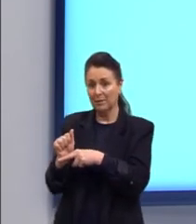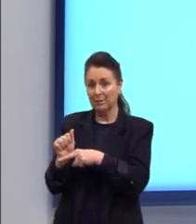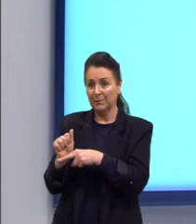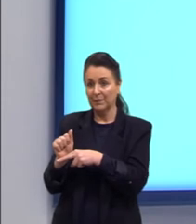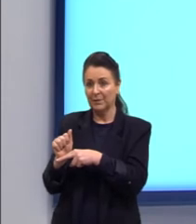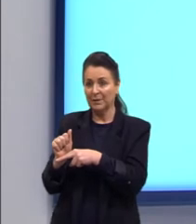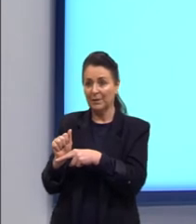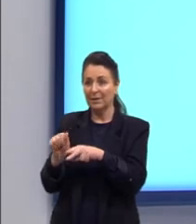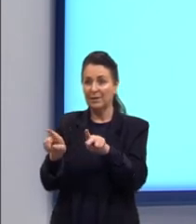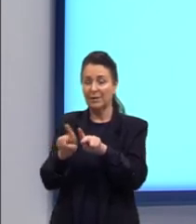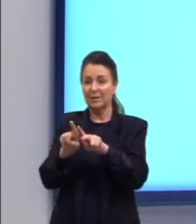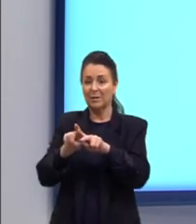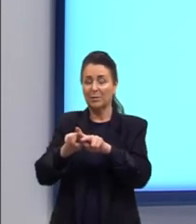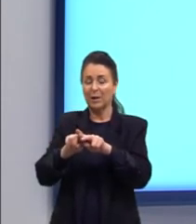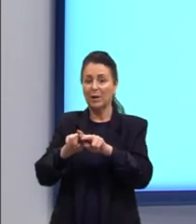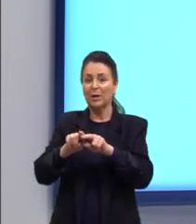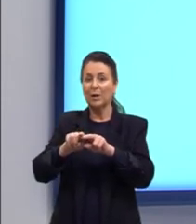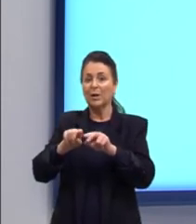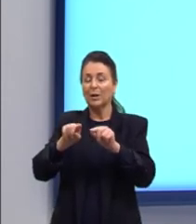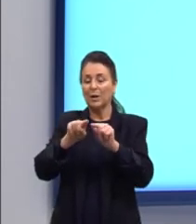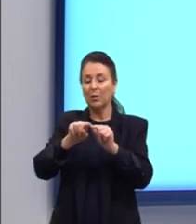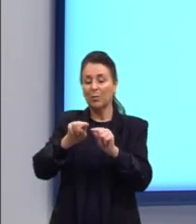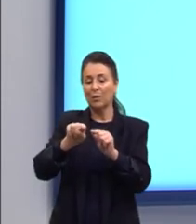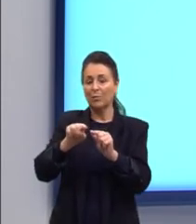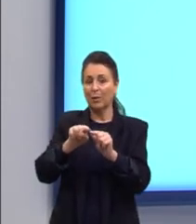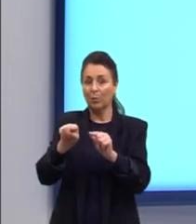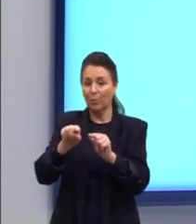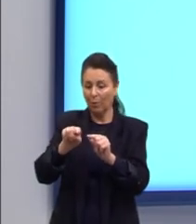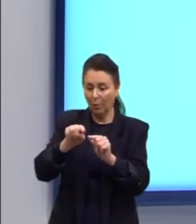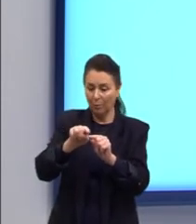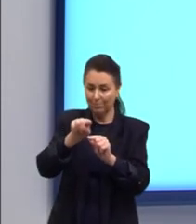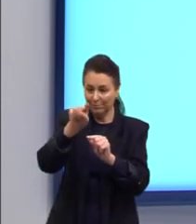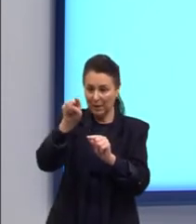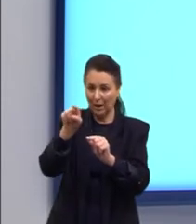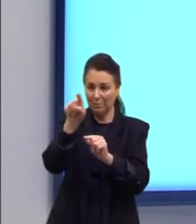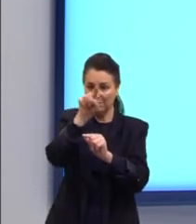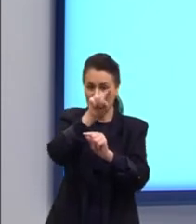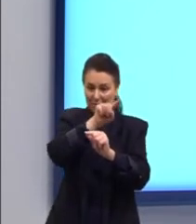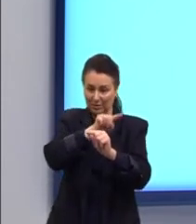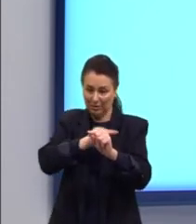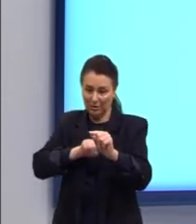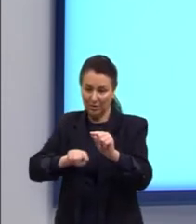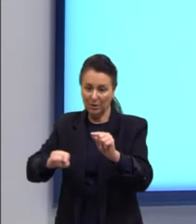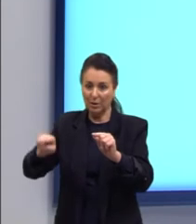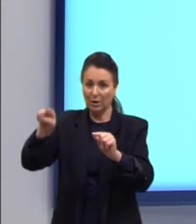teríamos também um movimento anti-horário né identificado Ali pela flechinha